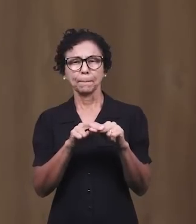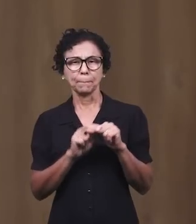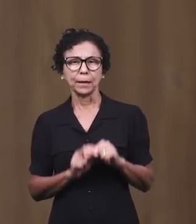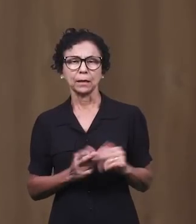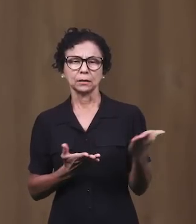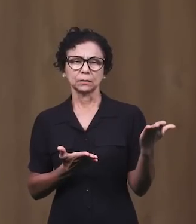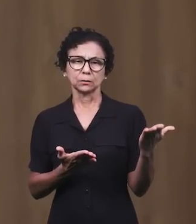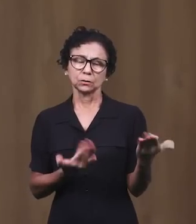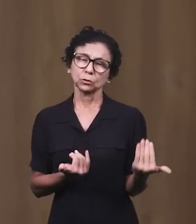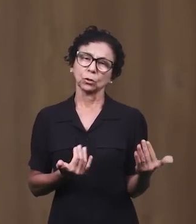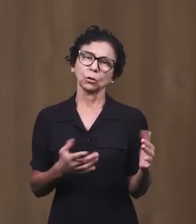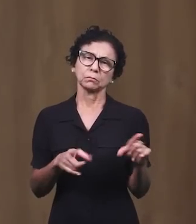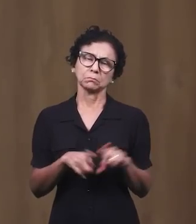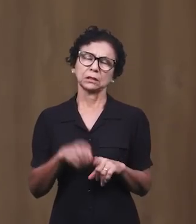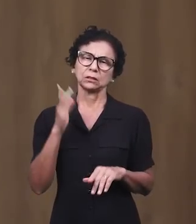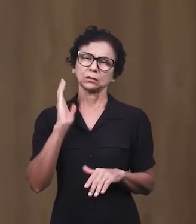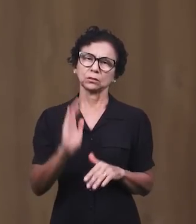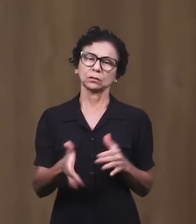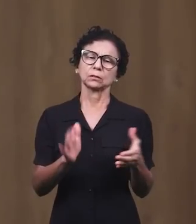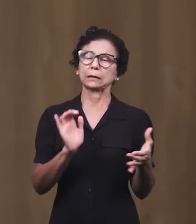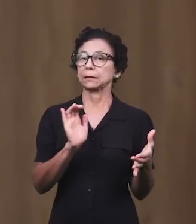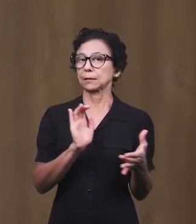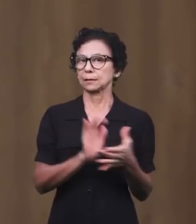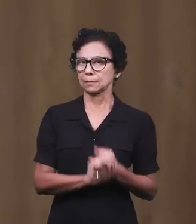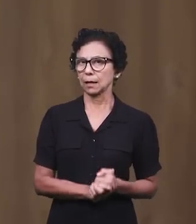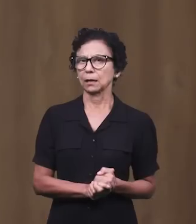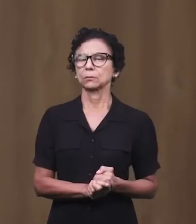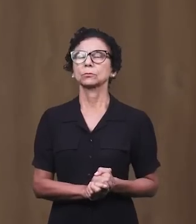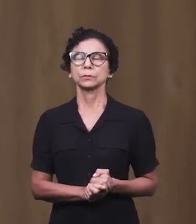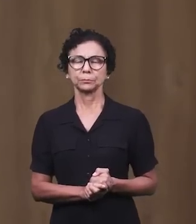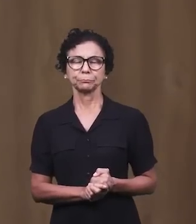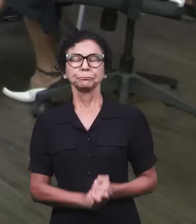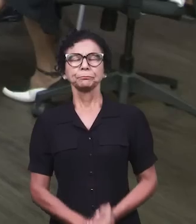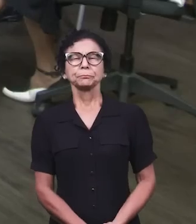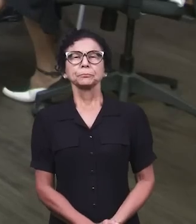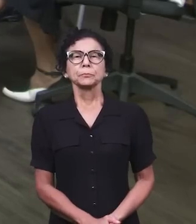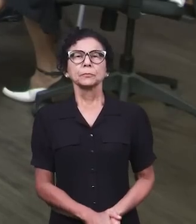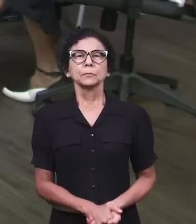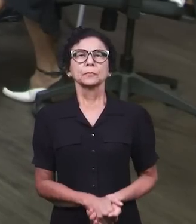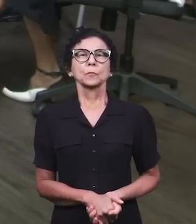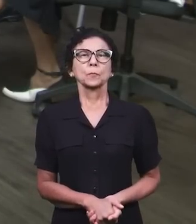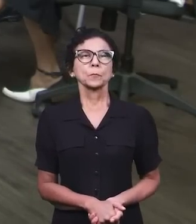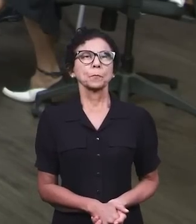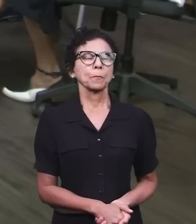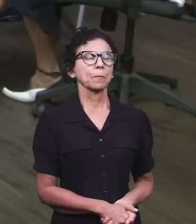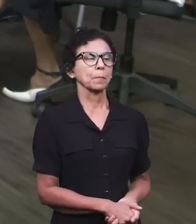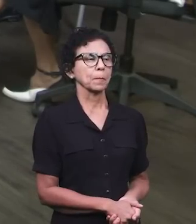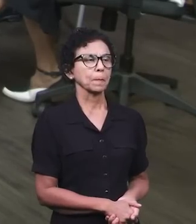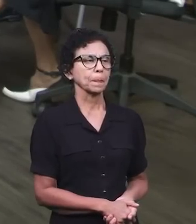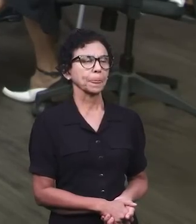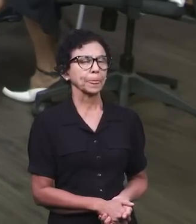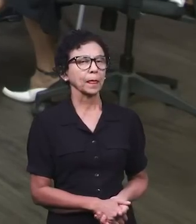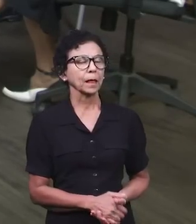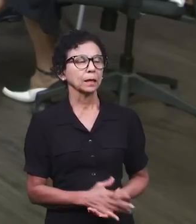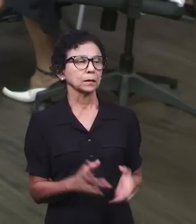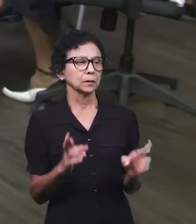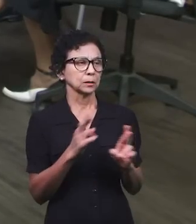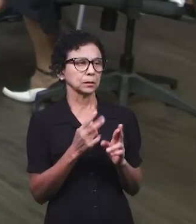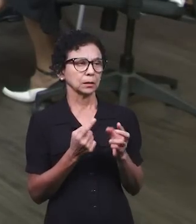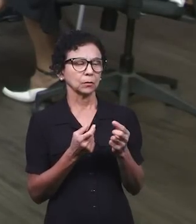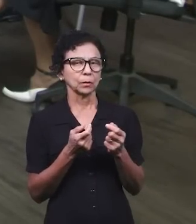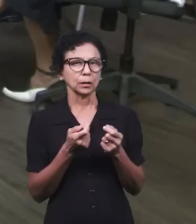quanto para quem já é casado, quem já tem muitas responsabilidades. Há um aspecto interessante na questão da organização